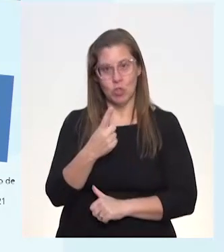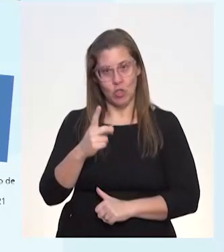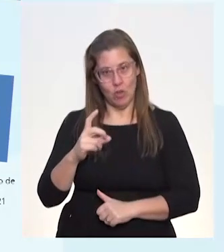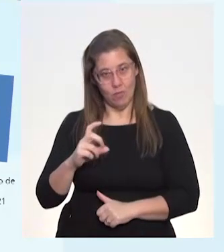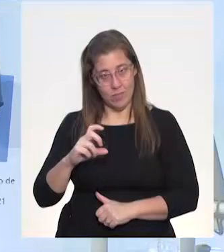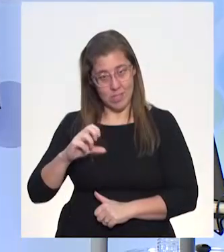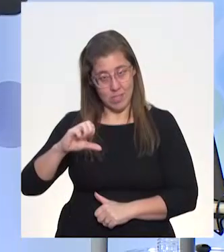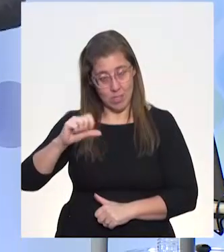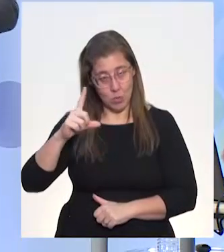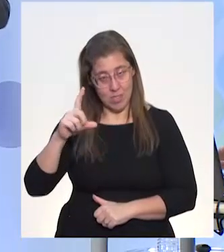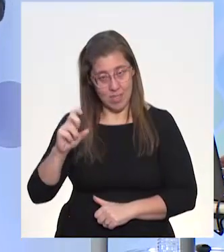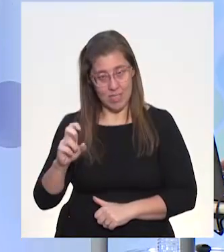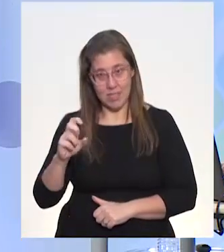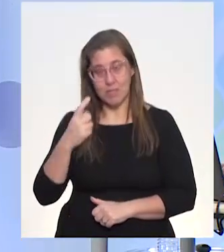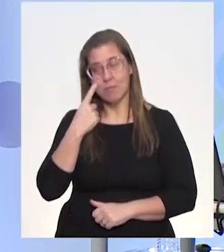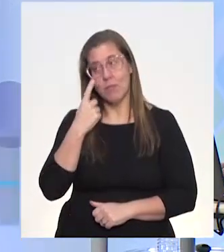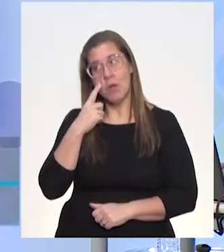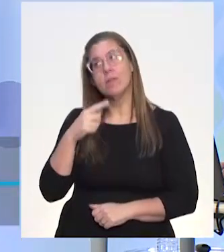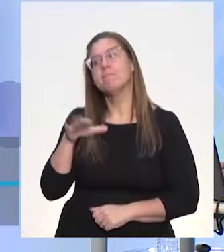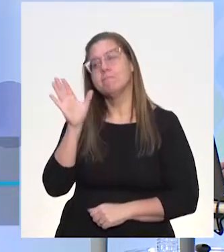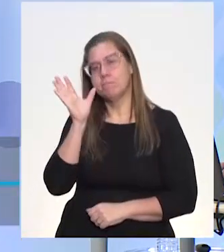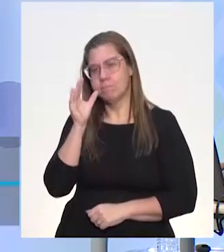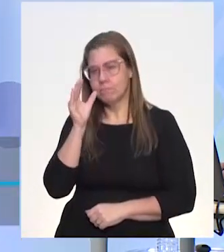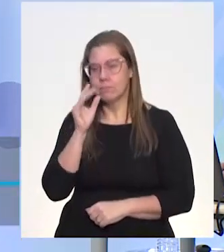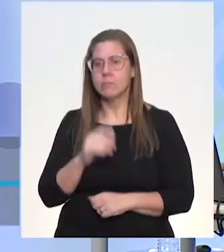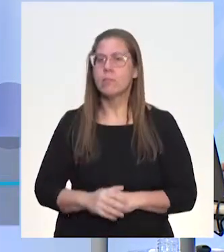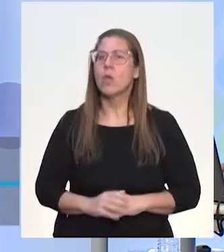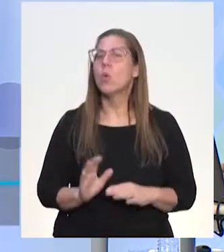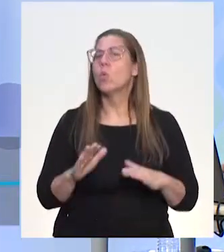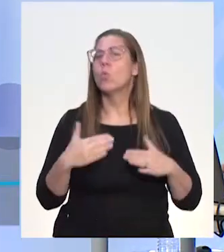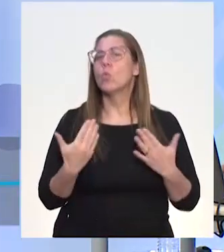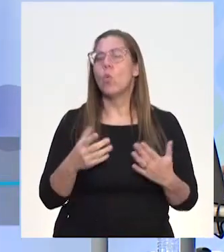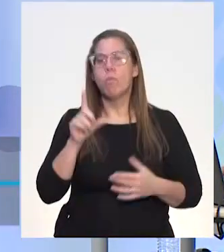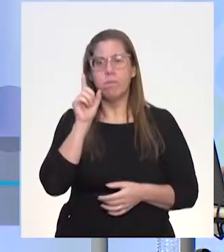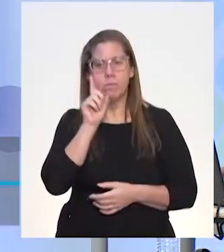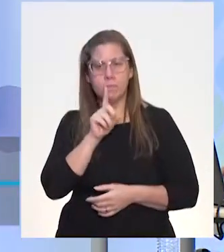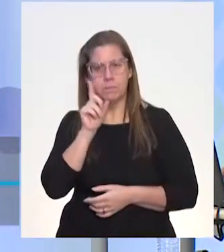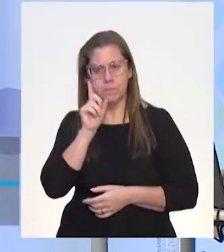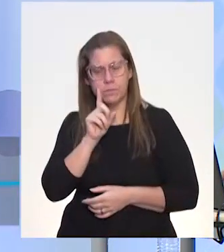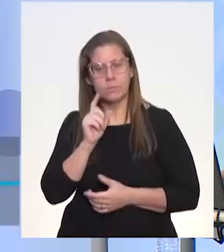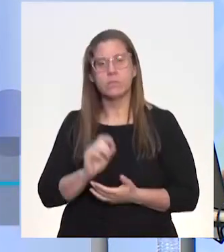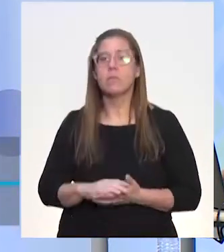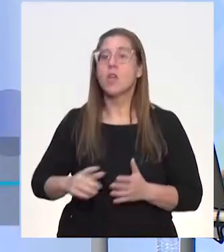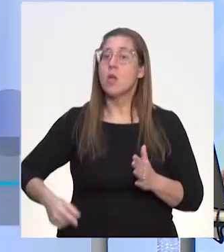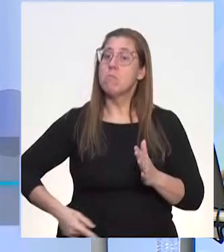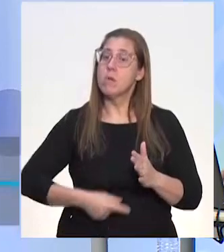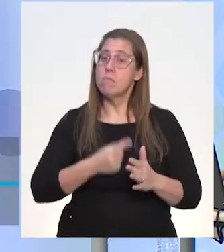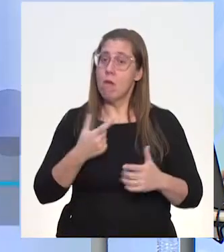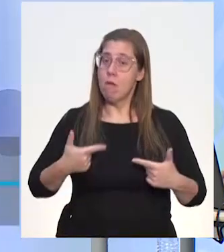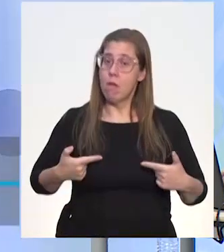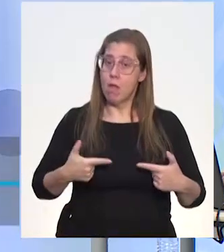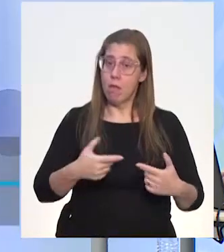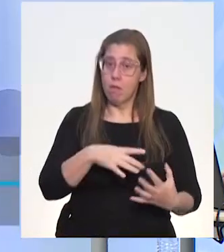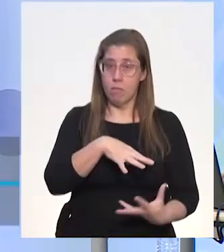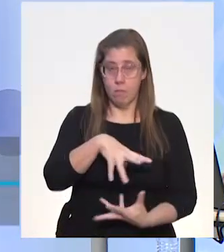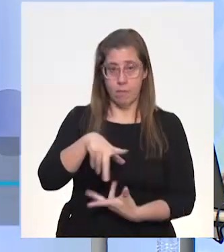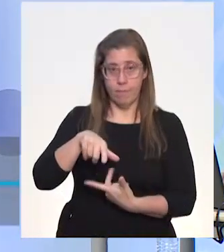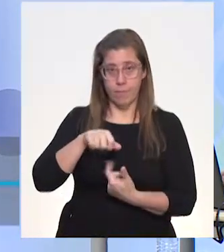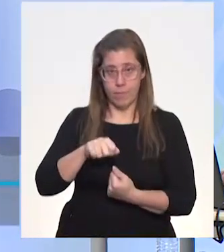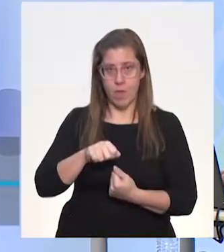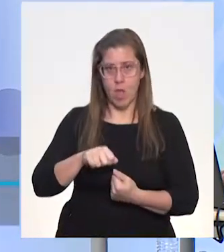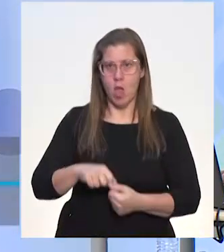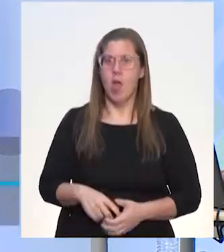1915. Um fato curioso que a gente não pode esquecer é que para os Estados Unidos, a Primeira Guerra Mundial era um